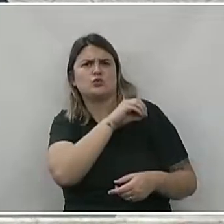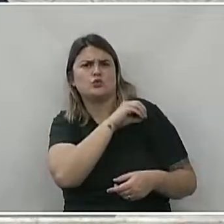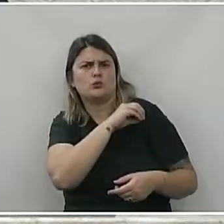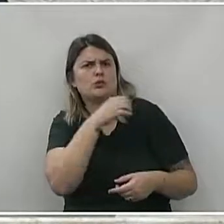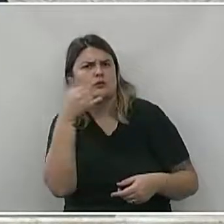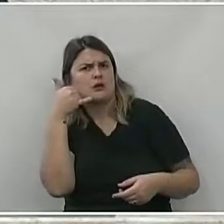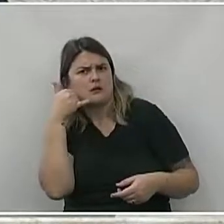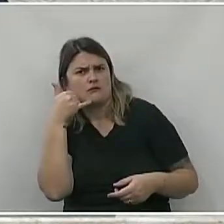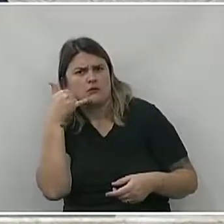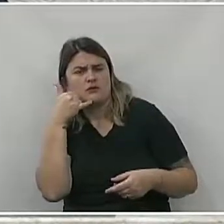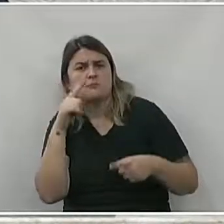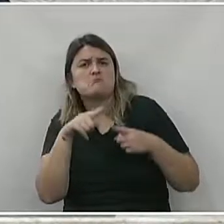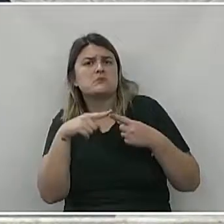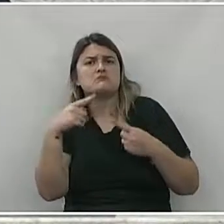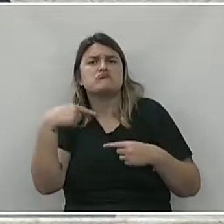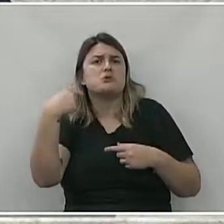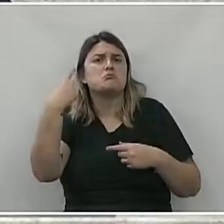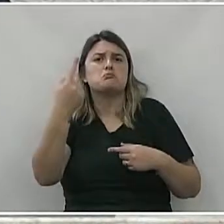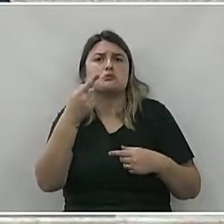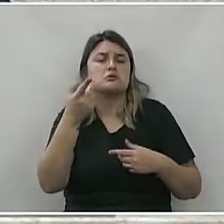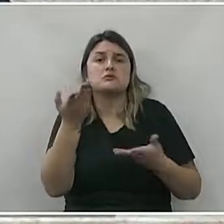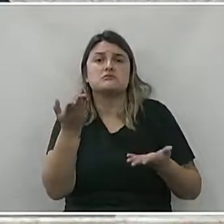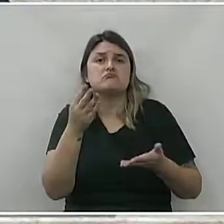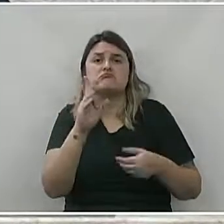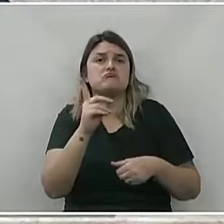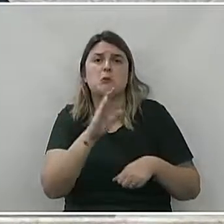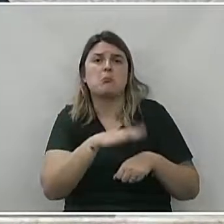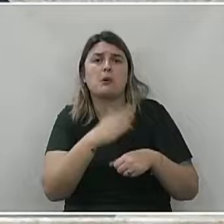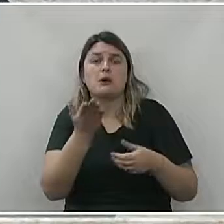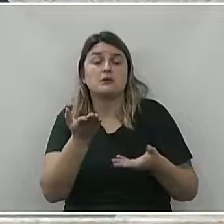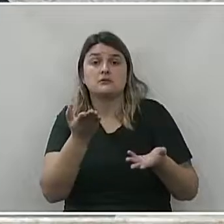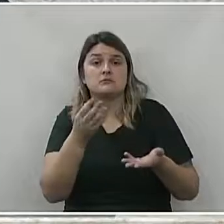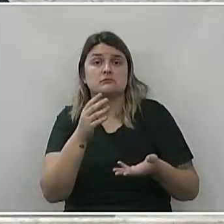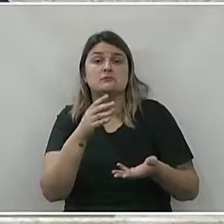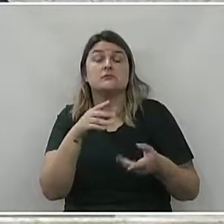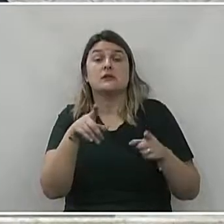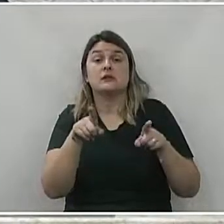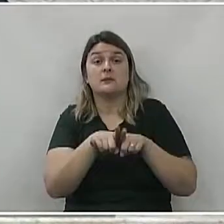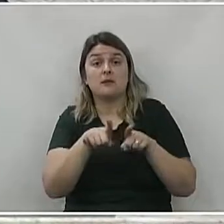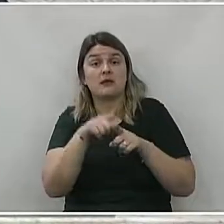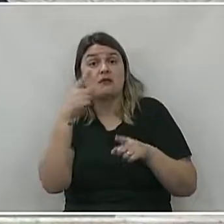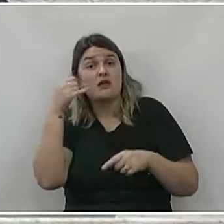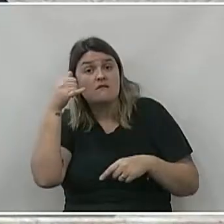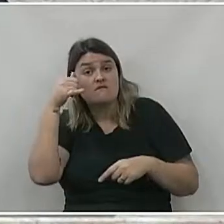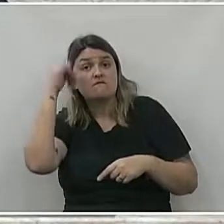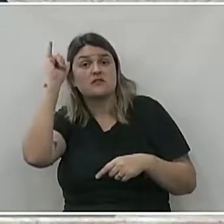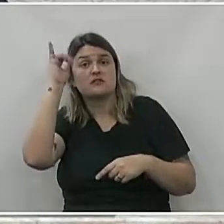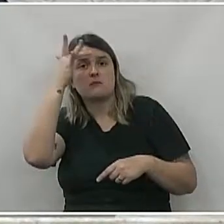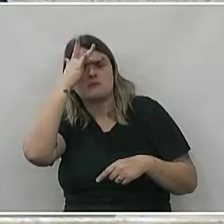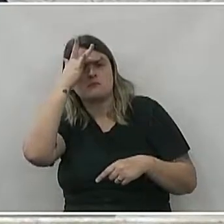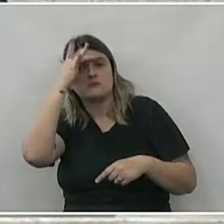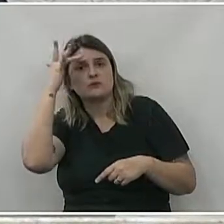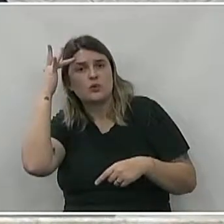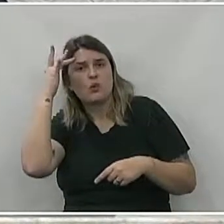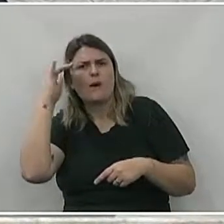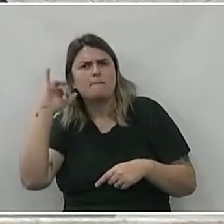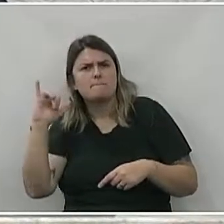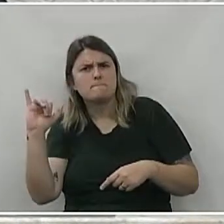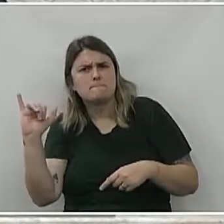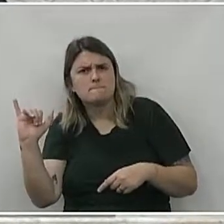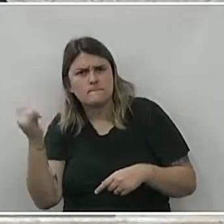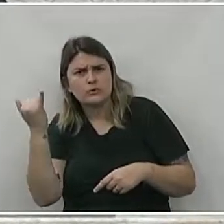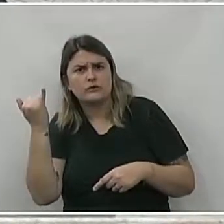o número à população, mas depois não foi mais. E também evitaria de muitas pessoas se aproveitar